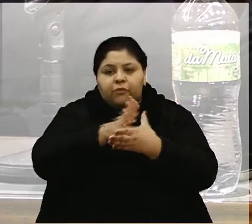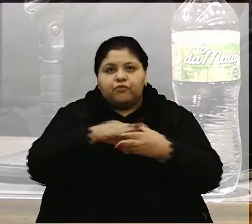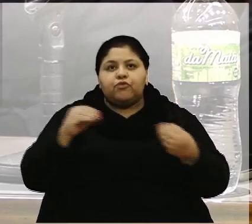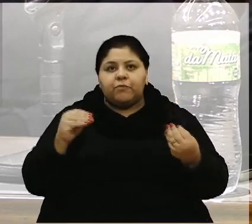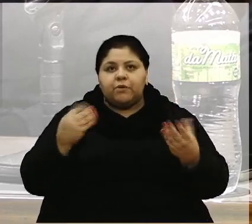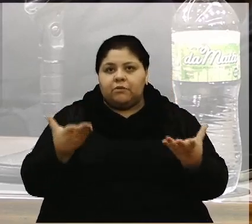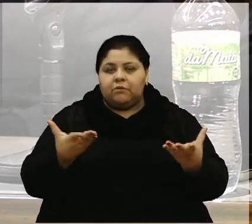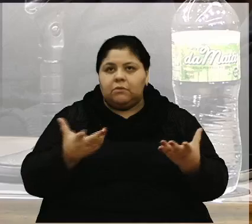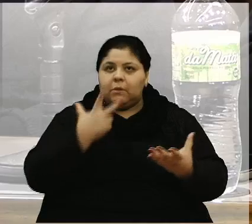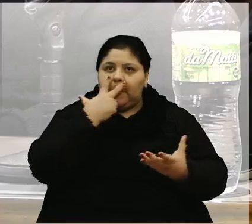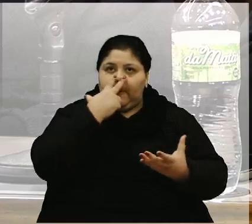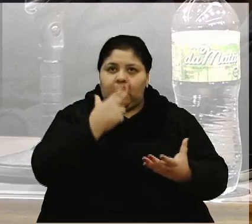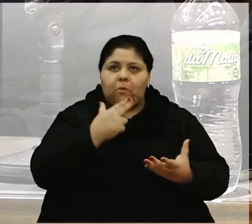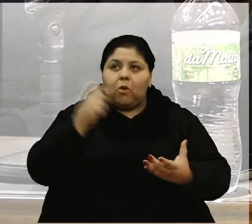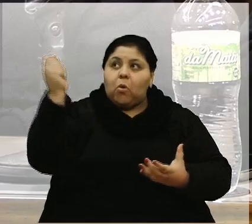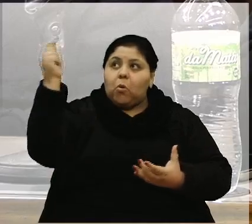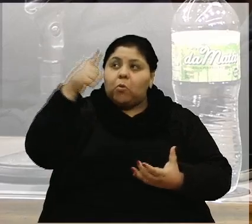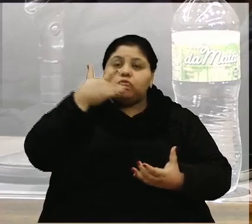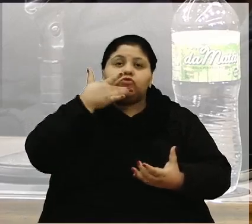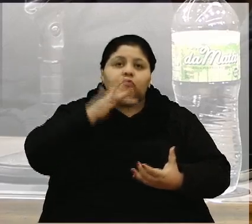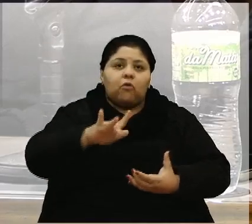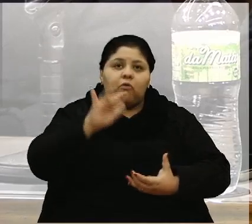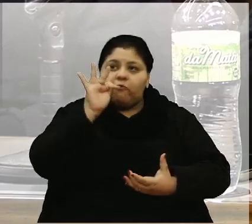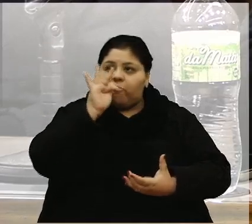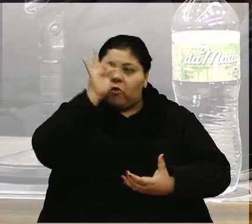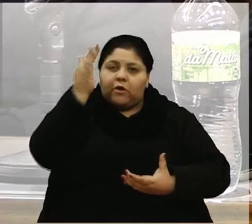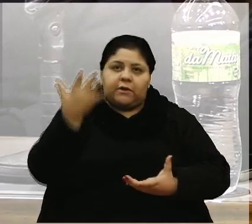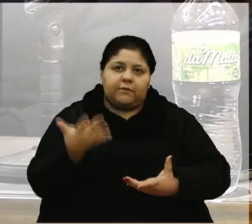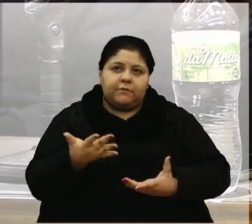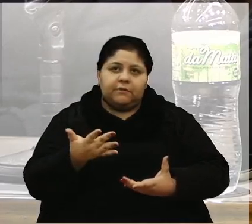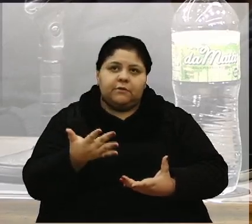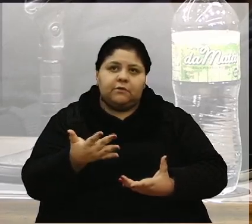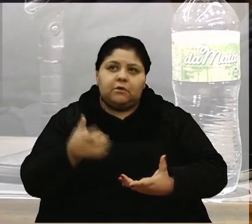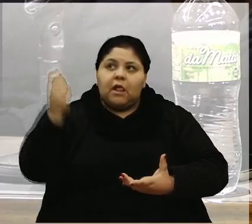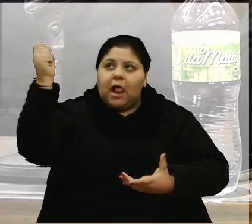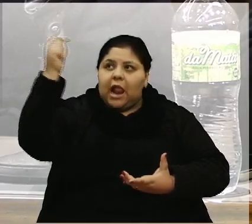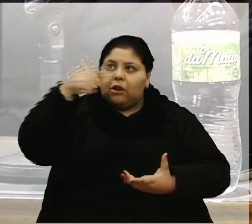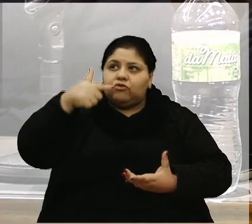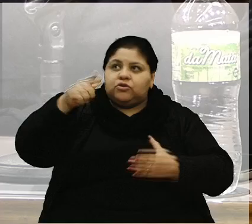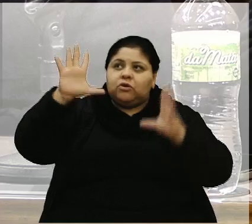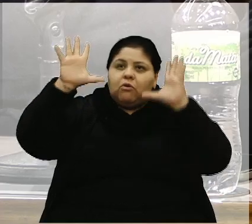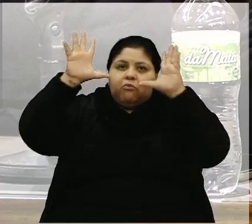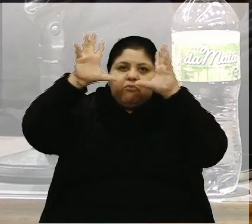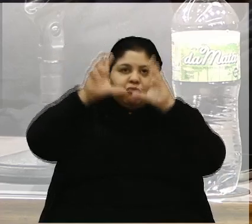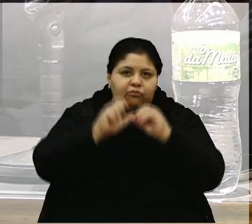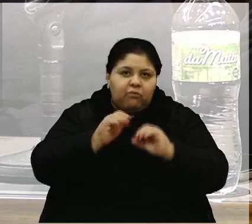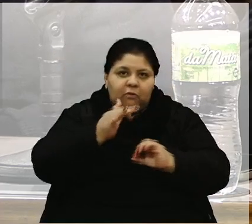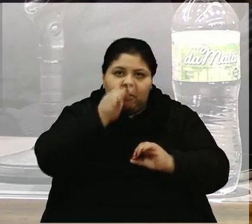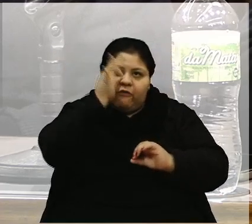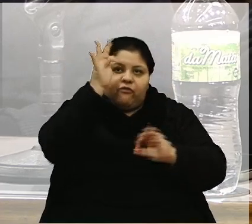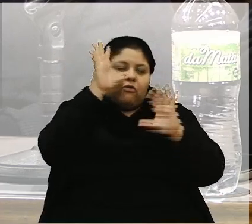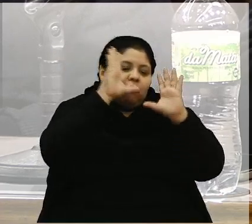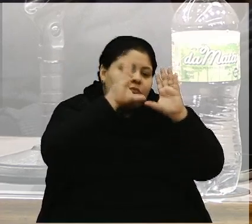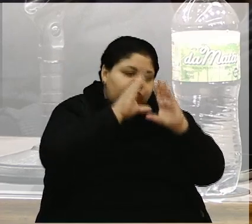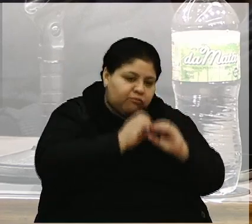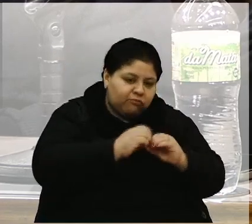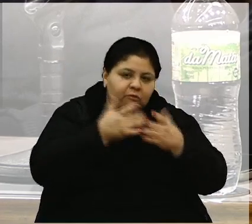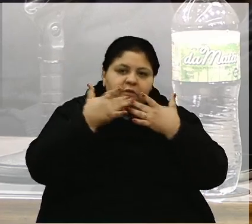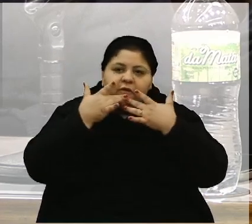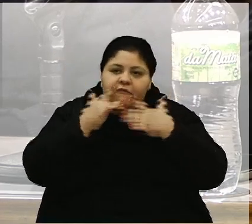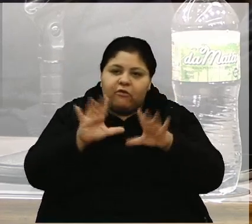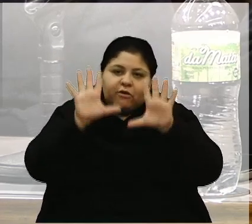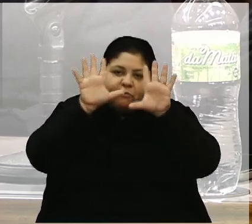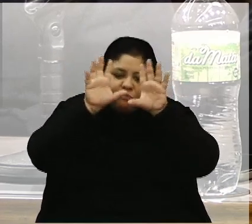cor e flor. Falaram no luz, cor e flor, a luz apagou, a flor murchou e a cor